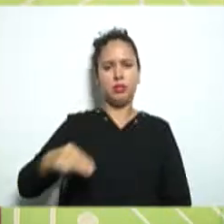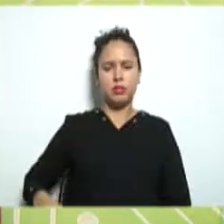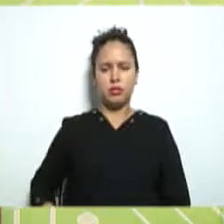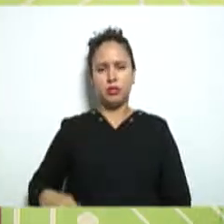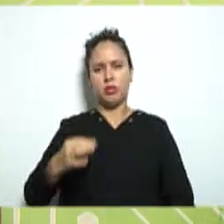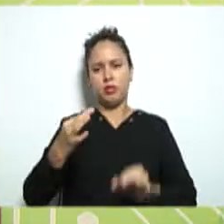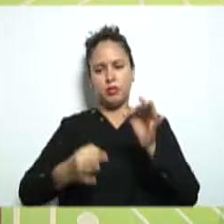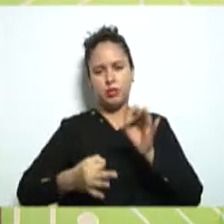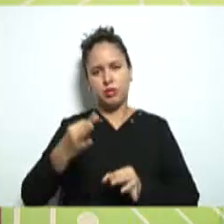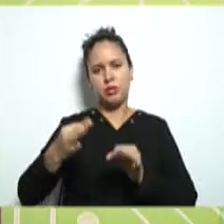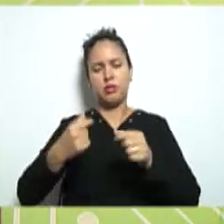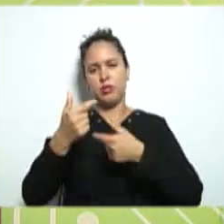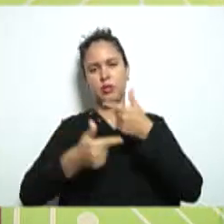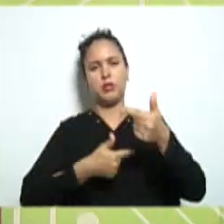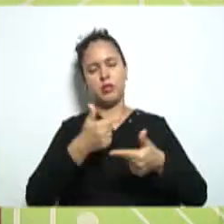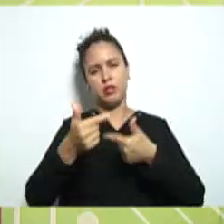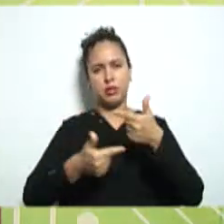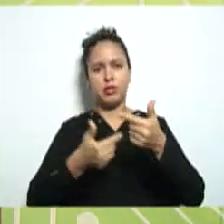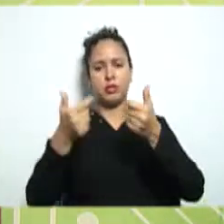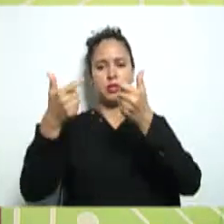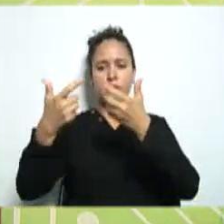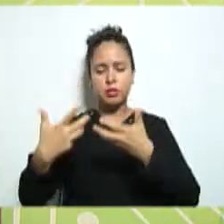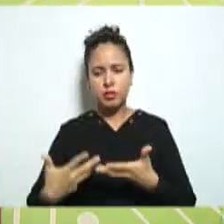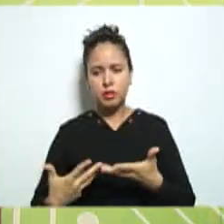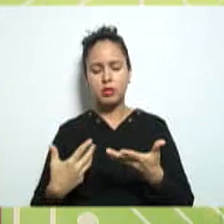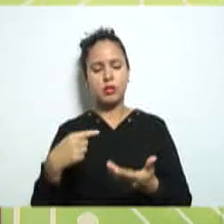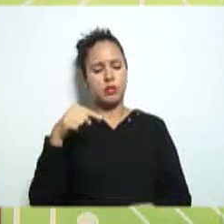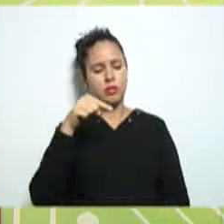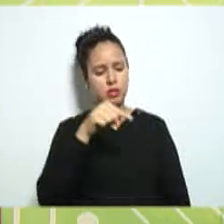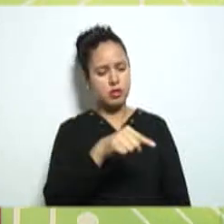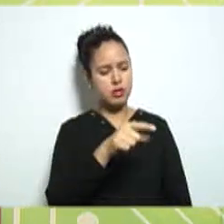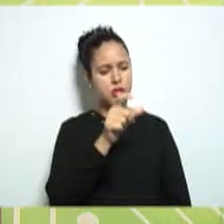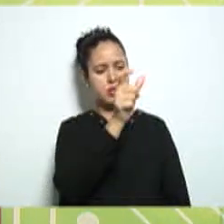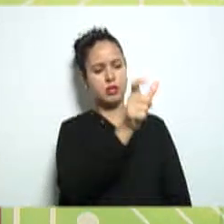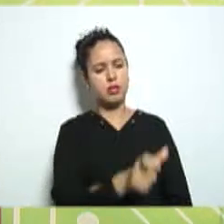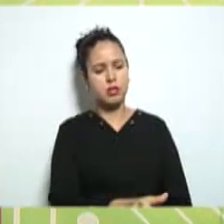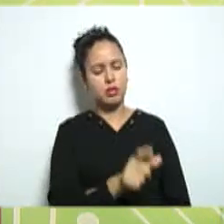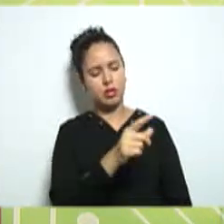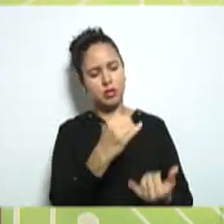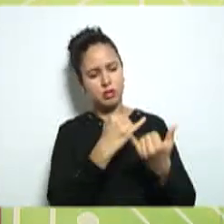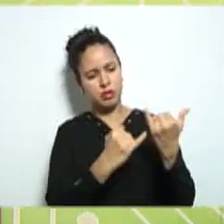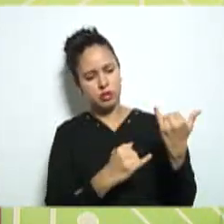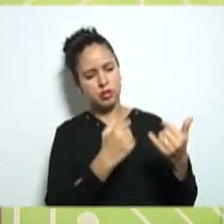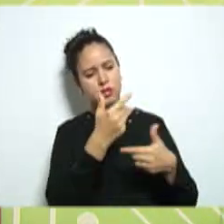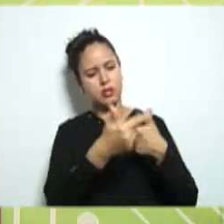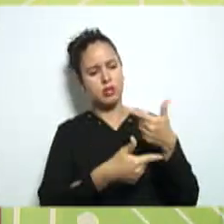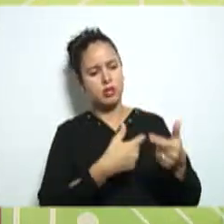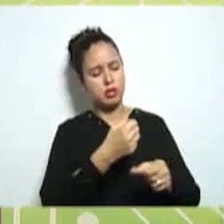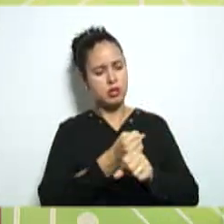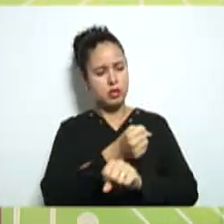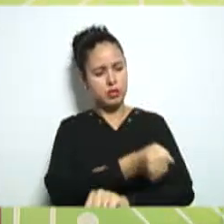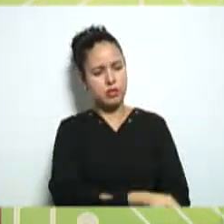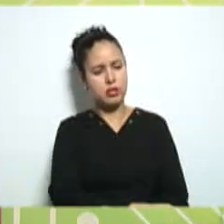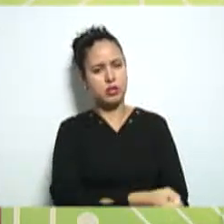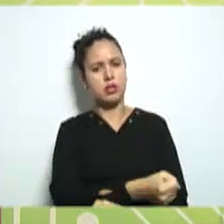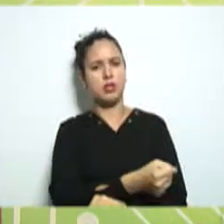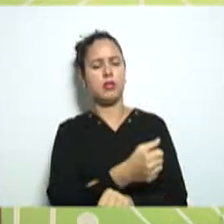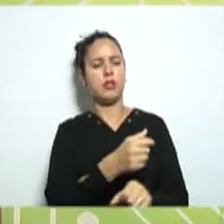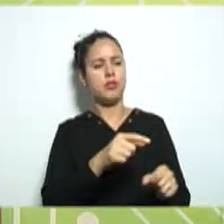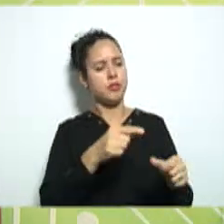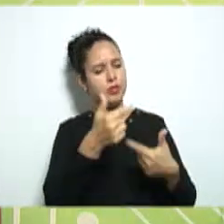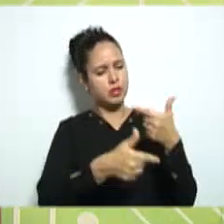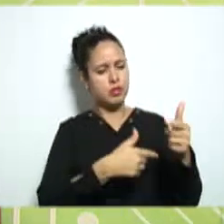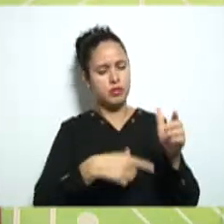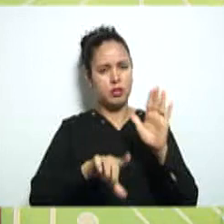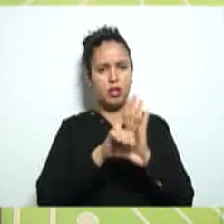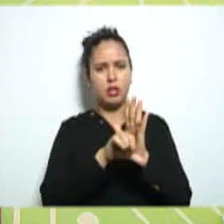lá, encontra essas pessoas, explica para elas que elas estavam numa situação análoga à escravidão, que aquela forma de trabalho não era